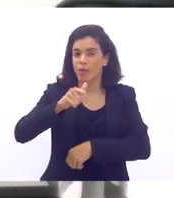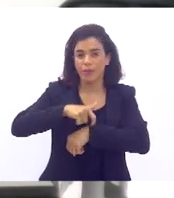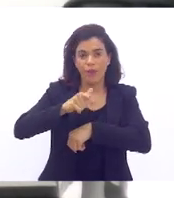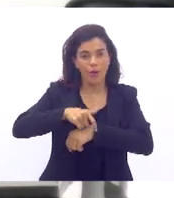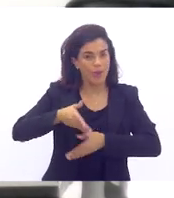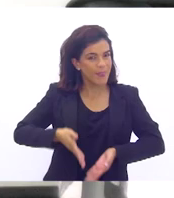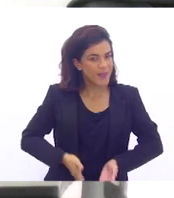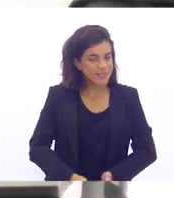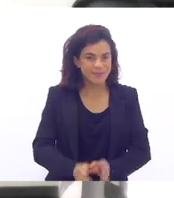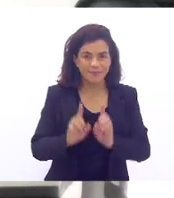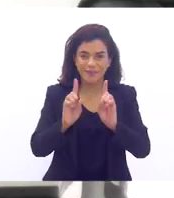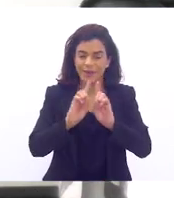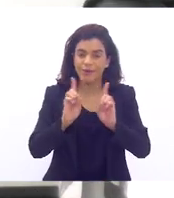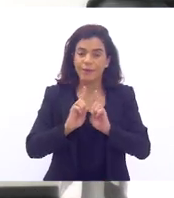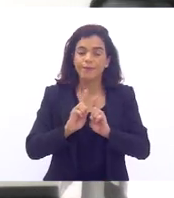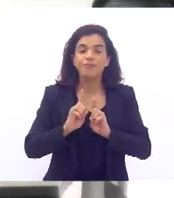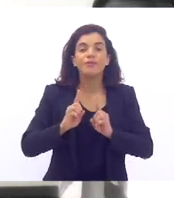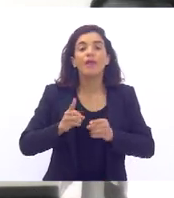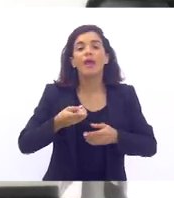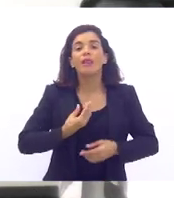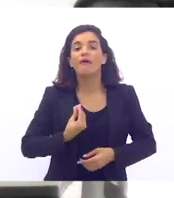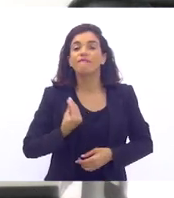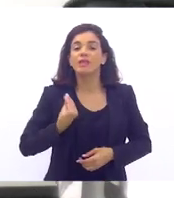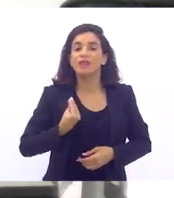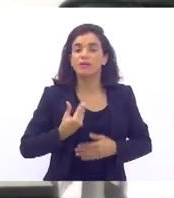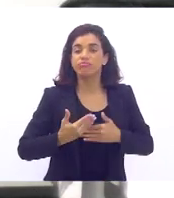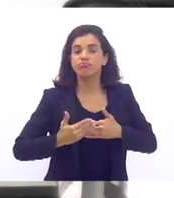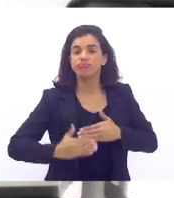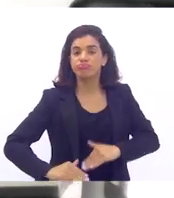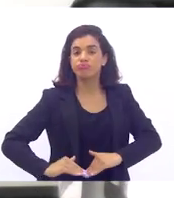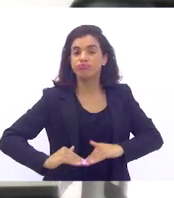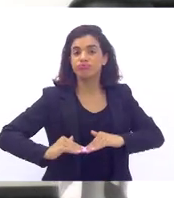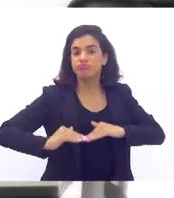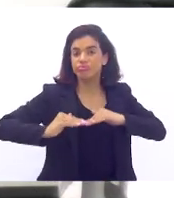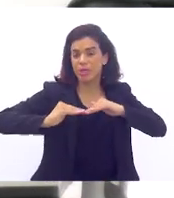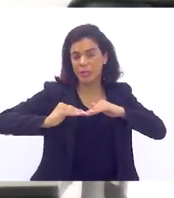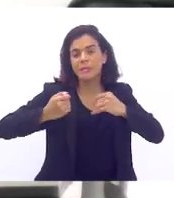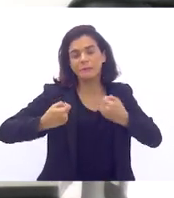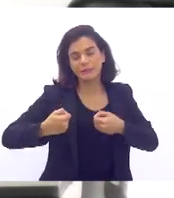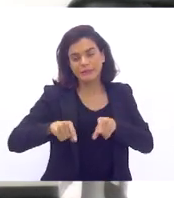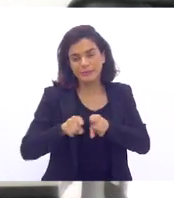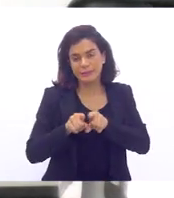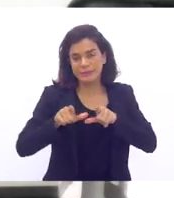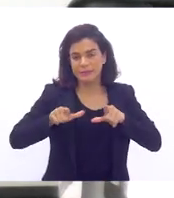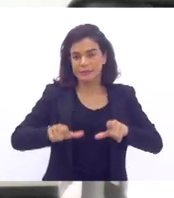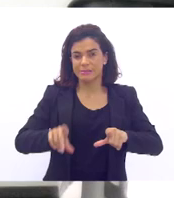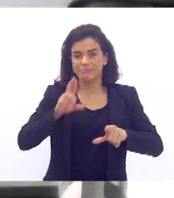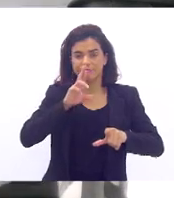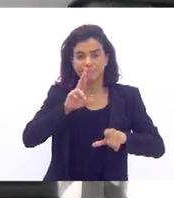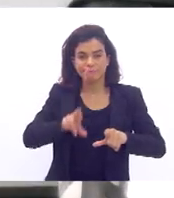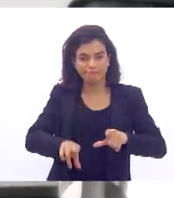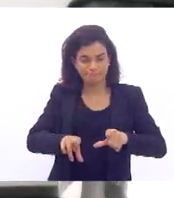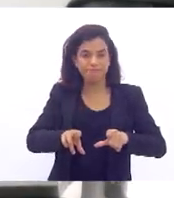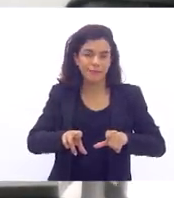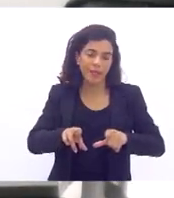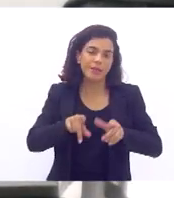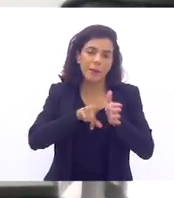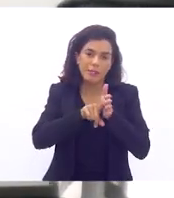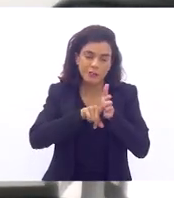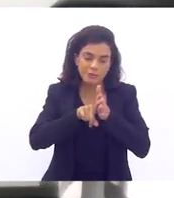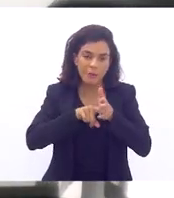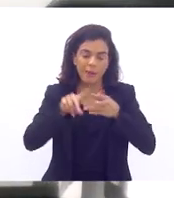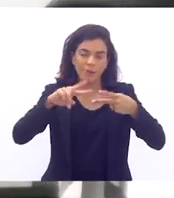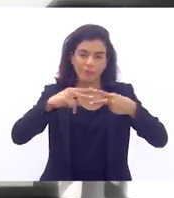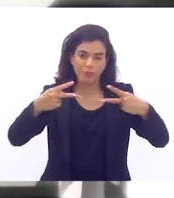no Nascimento ela parece no decorrer da vida que também precisa ser diagnosticado Então logo diagnosticado esse mapeamento